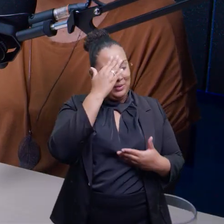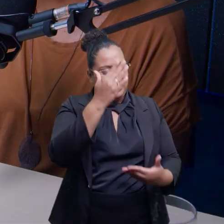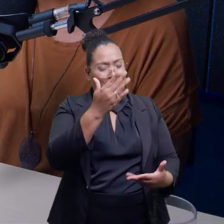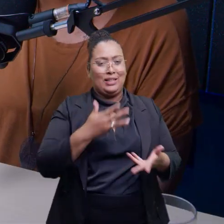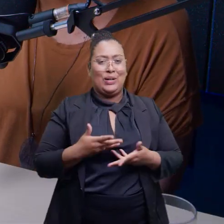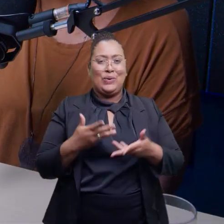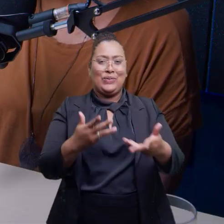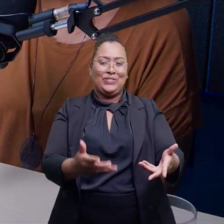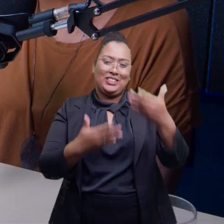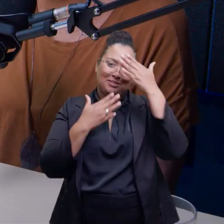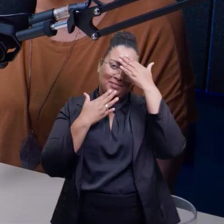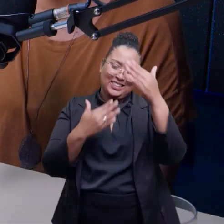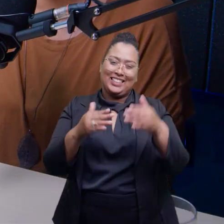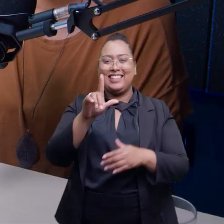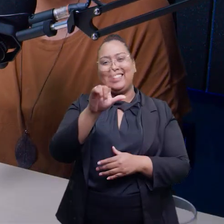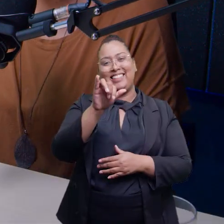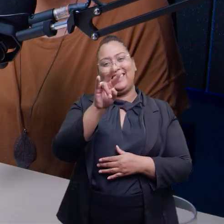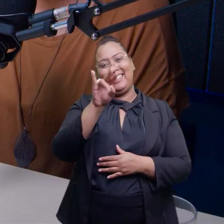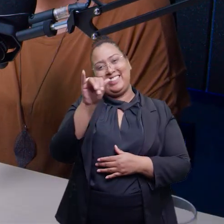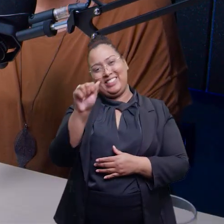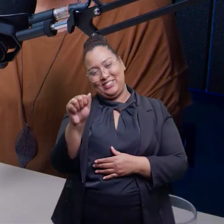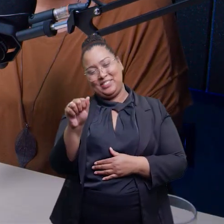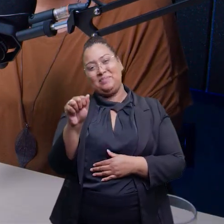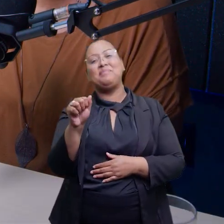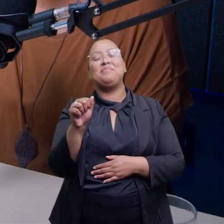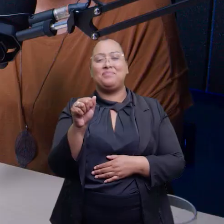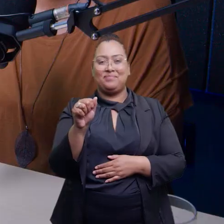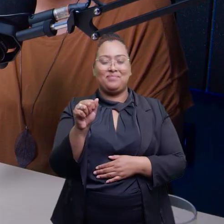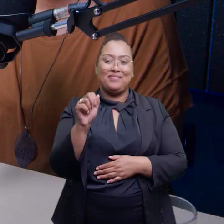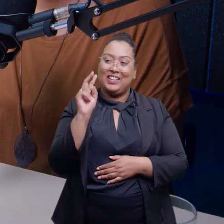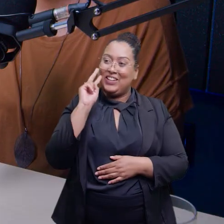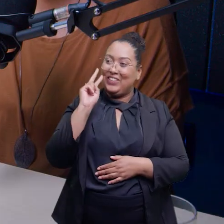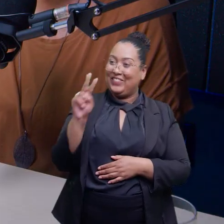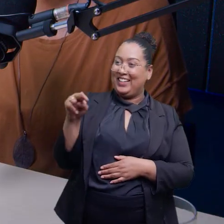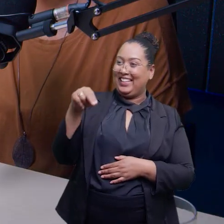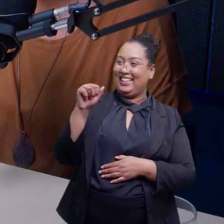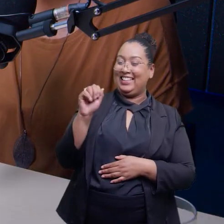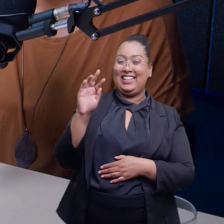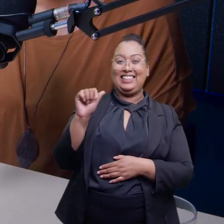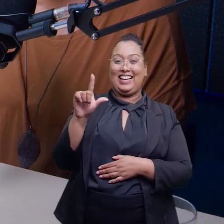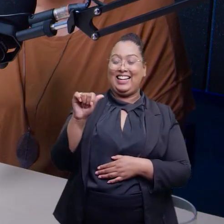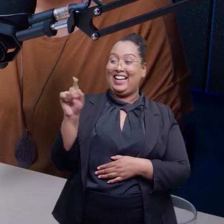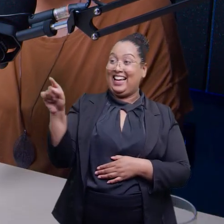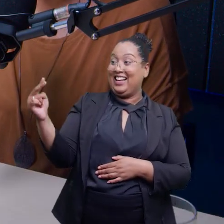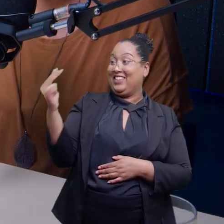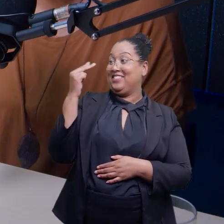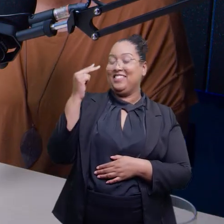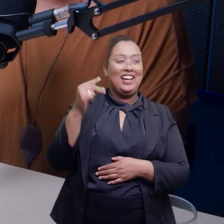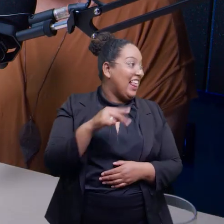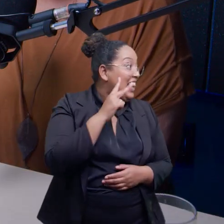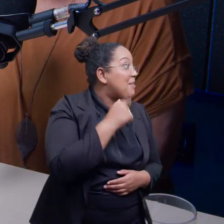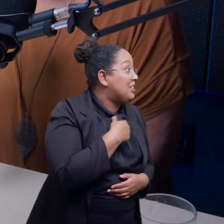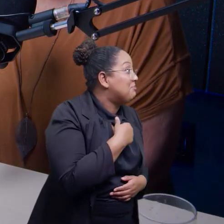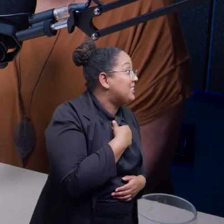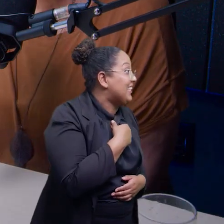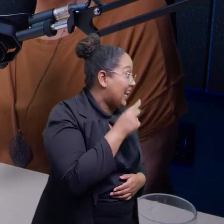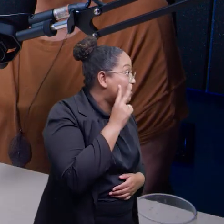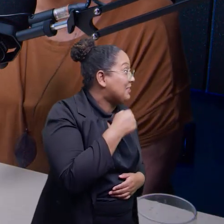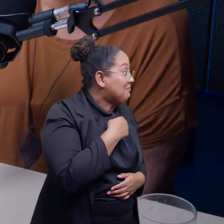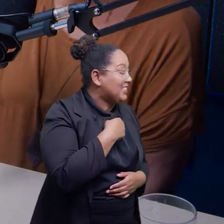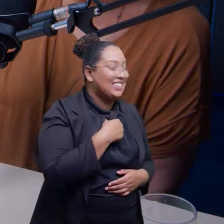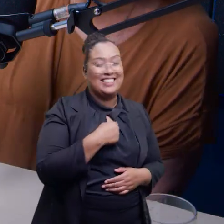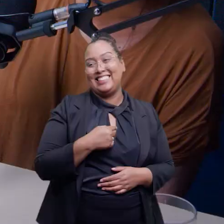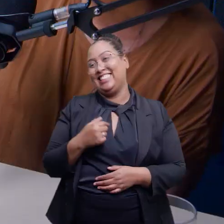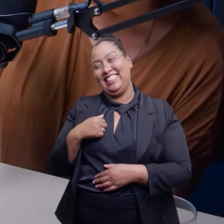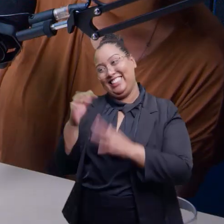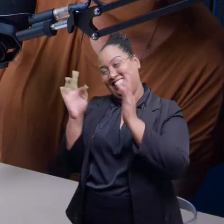obrigada pelo convite, obrigada, Lívia. Fico feliz de ver a Natália. Cada vez que eu encontro ela, ela olha para mim e fala assim: você lembra de mim?